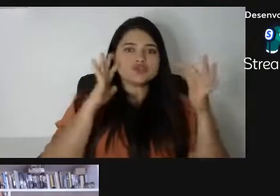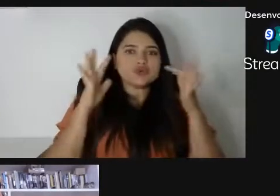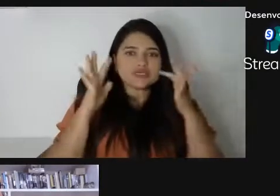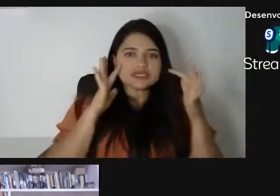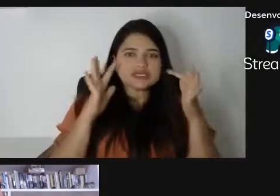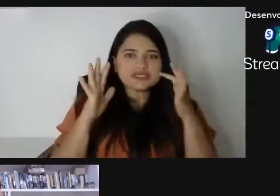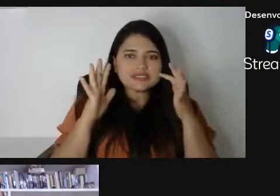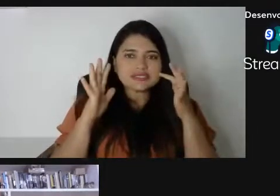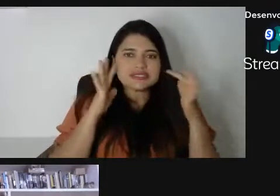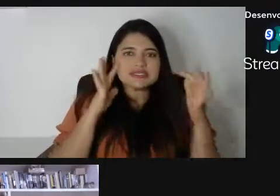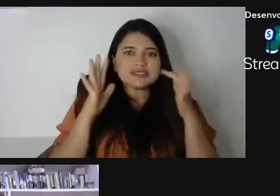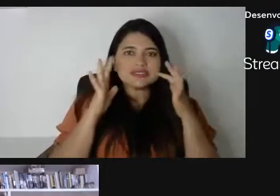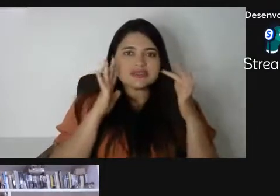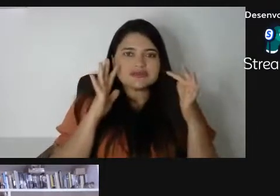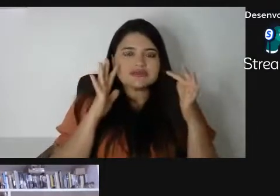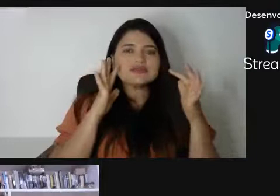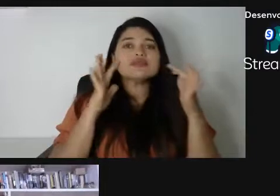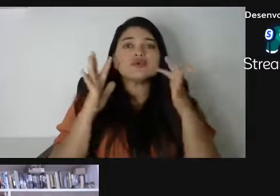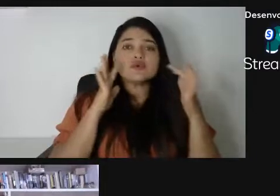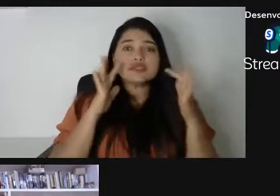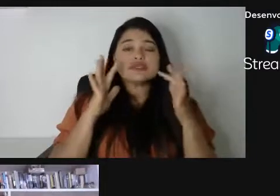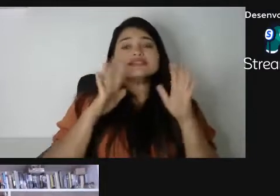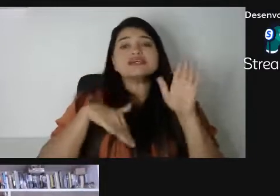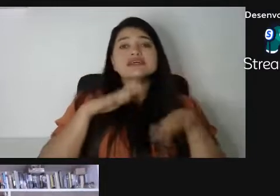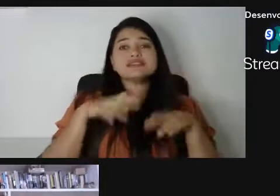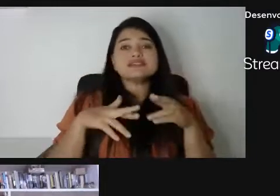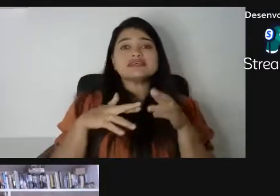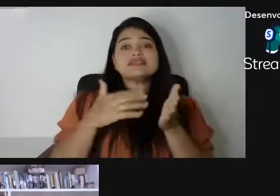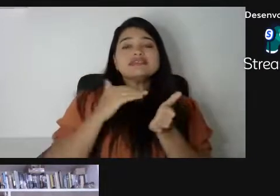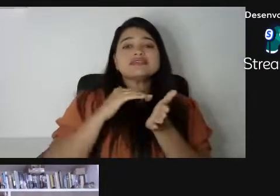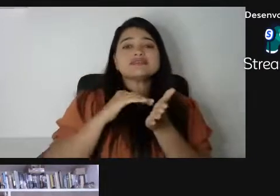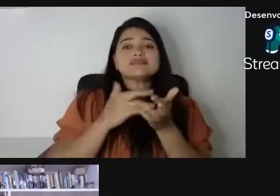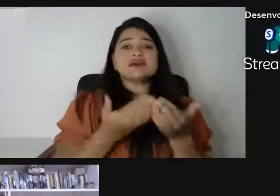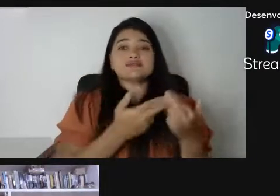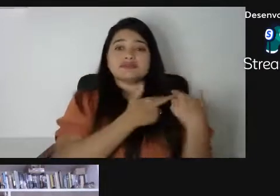formação a responsabilidade do próprio TILSC?